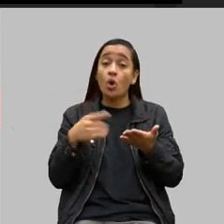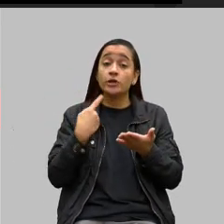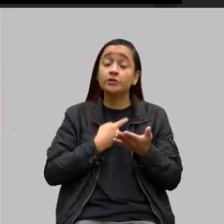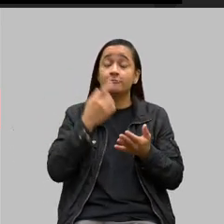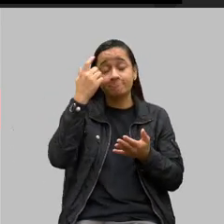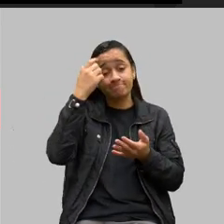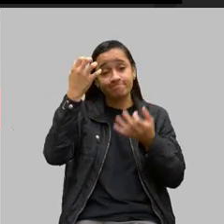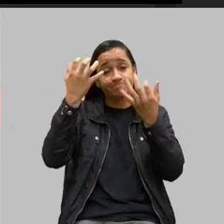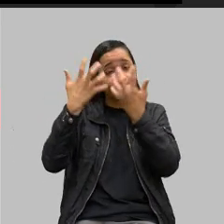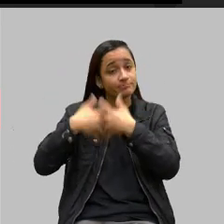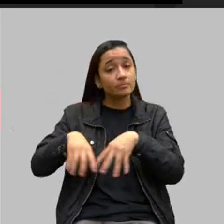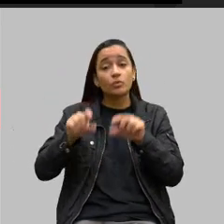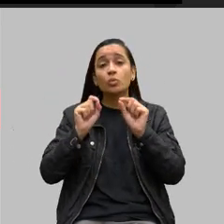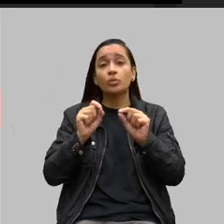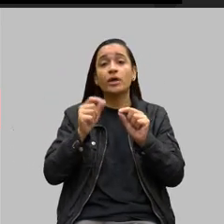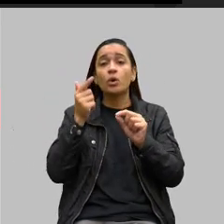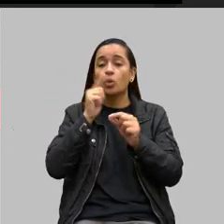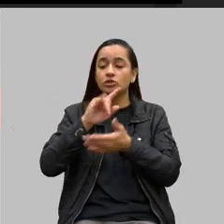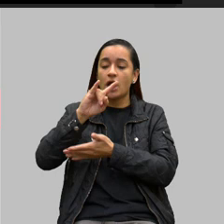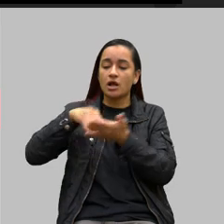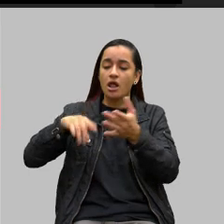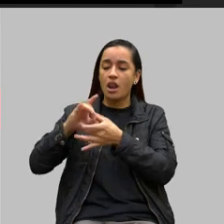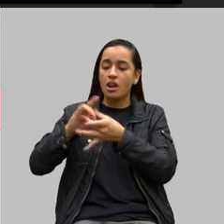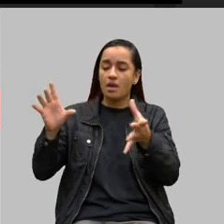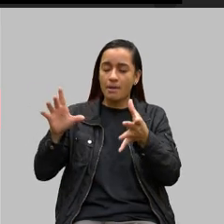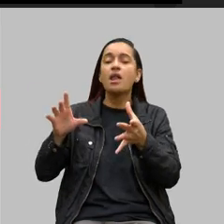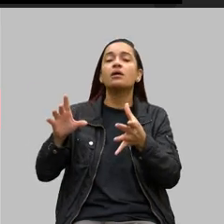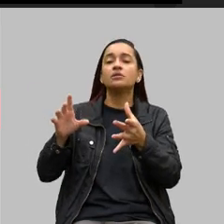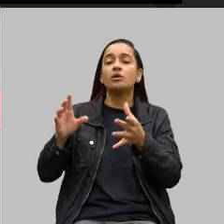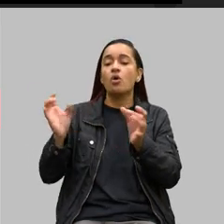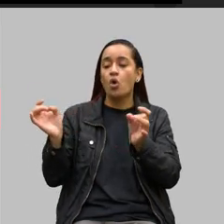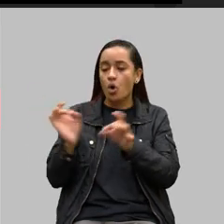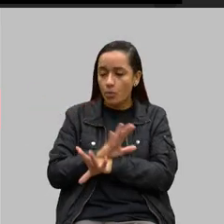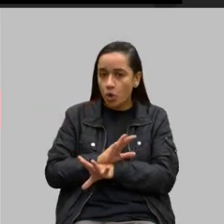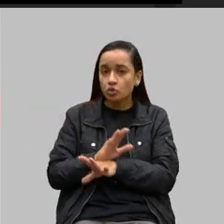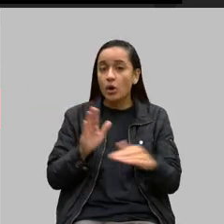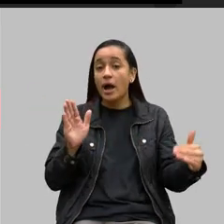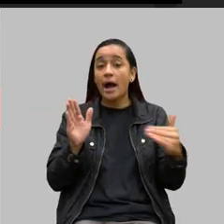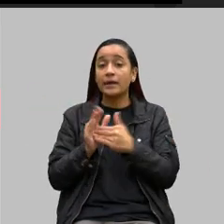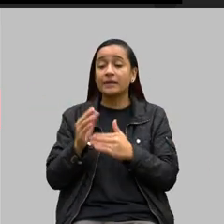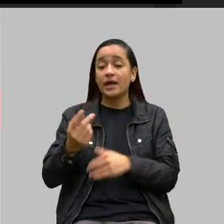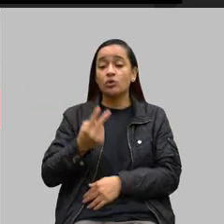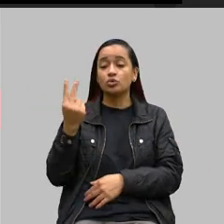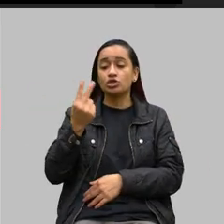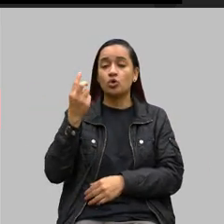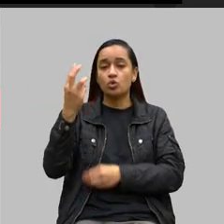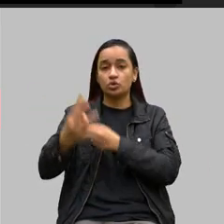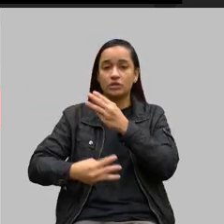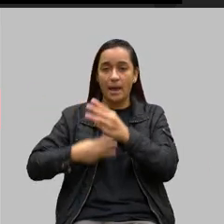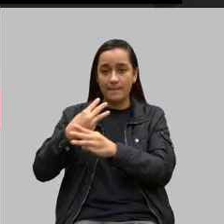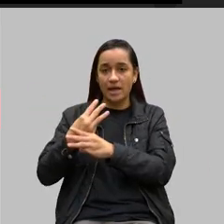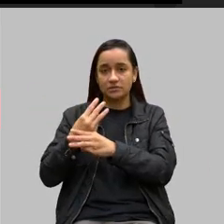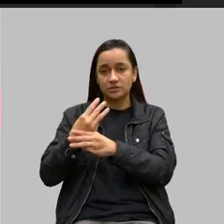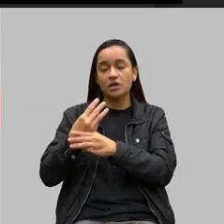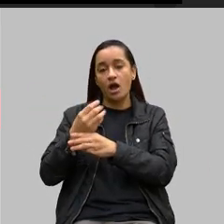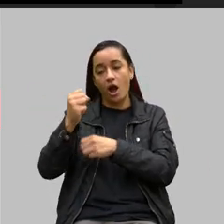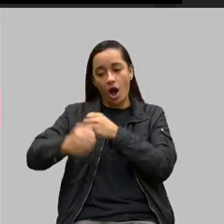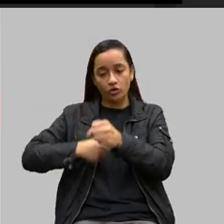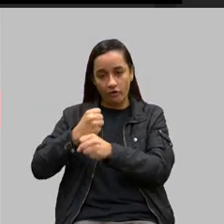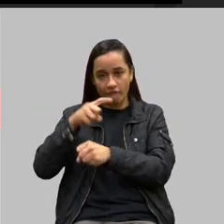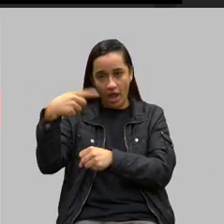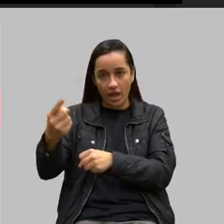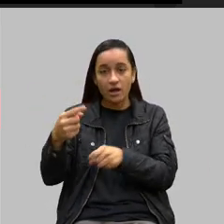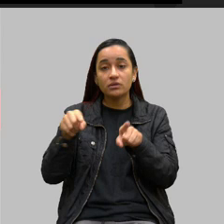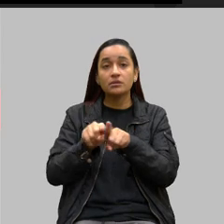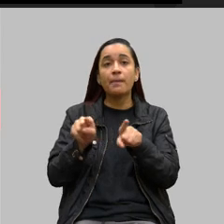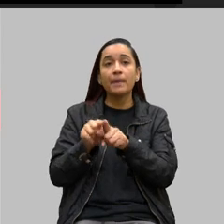licenciamento ambiental concluído né até o o segundo trimestre do ano que vem e o início das obras né já